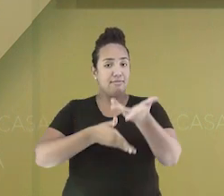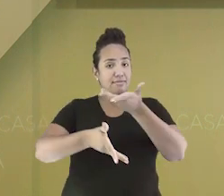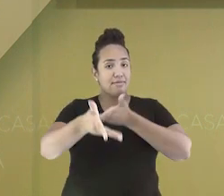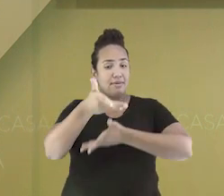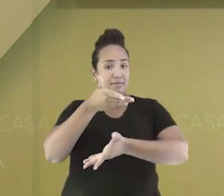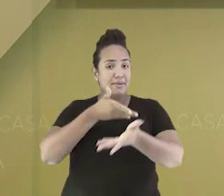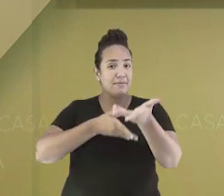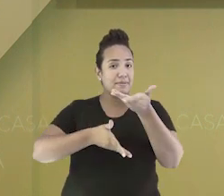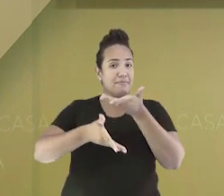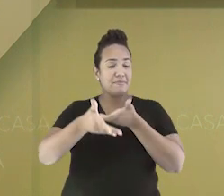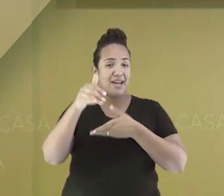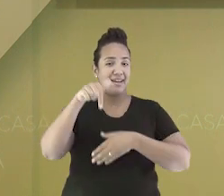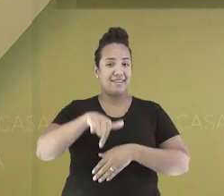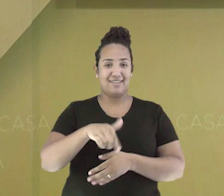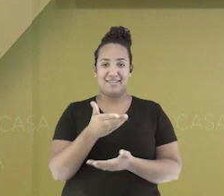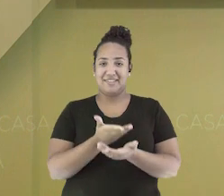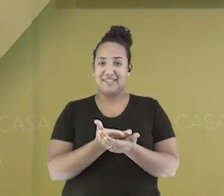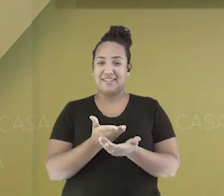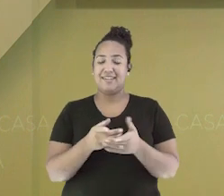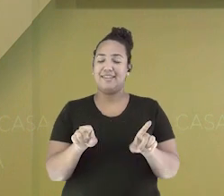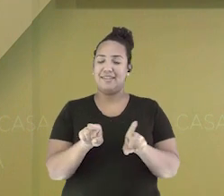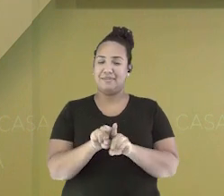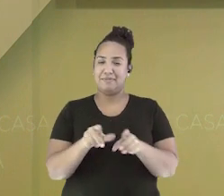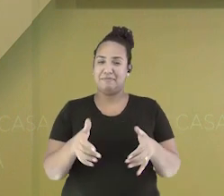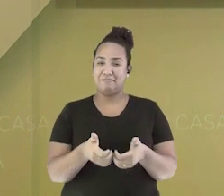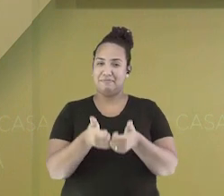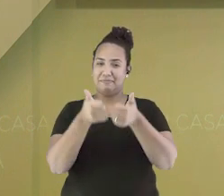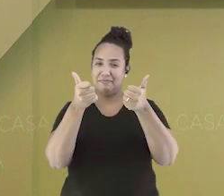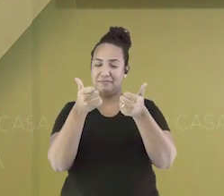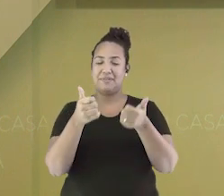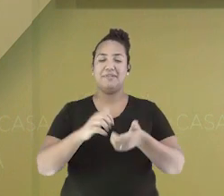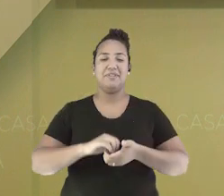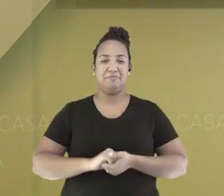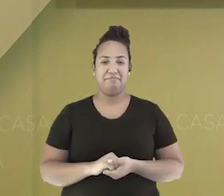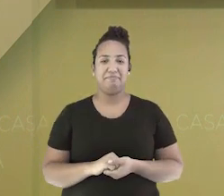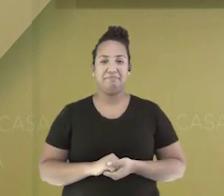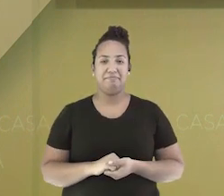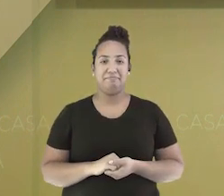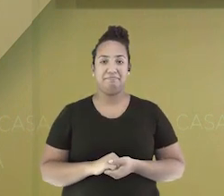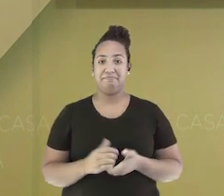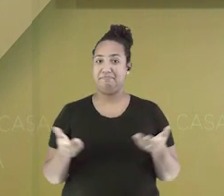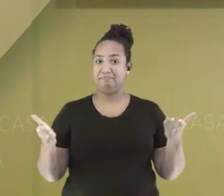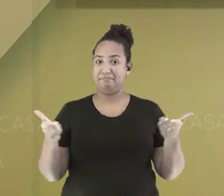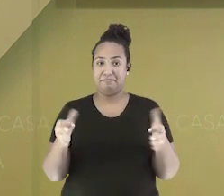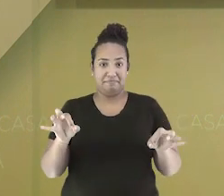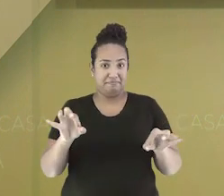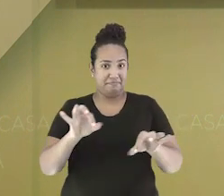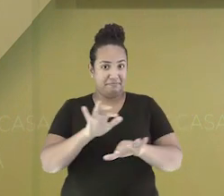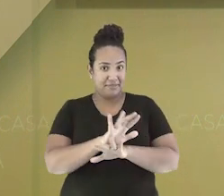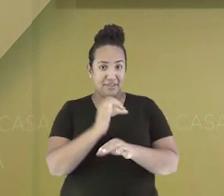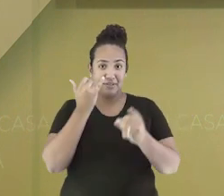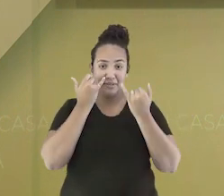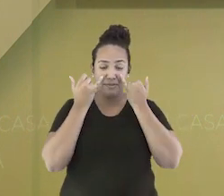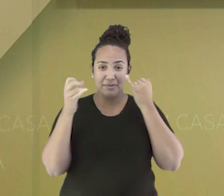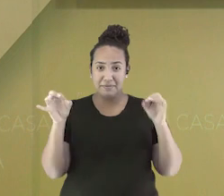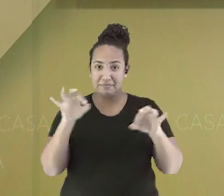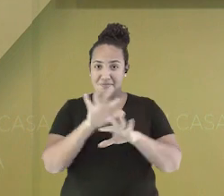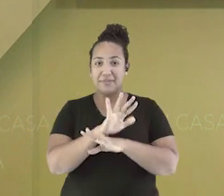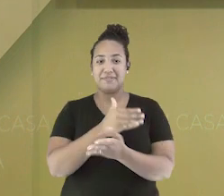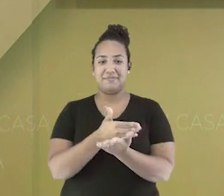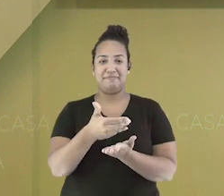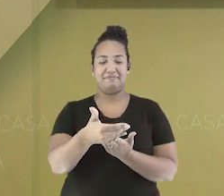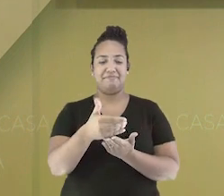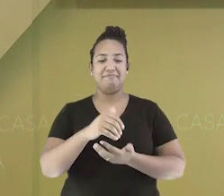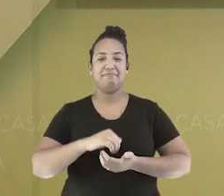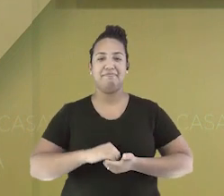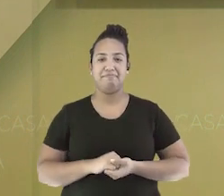vamos conseguir saber se vocês estão nos assistindo e vamos melhorar sempre o nosso programa. Agora sim, formalidades